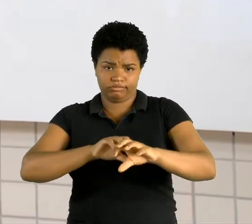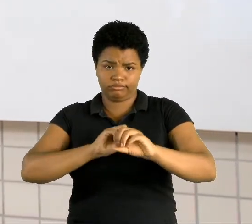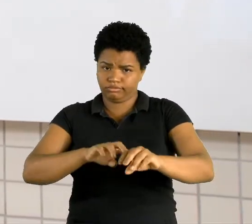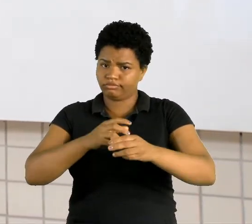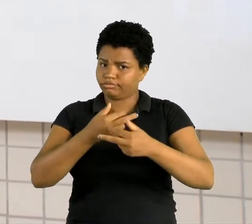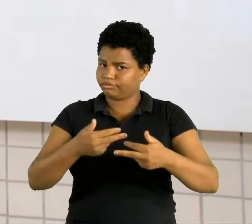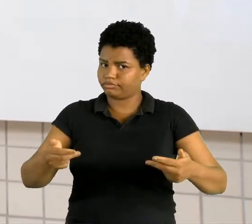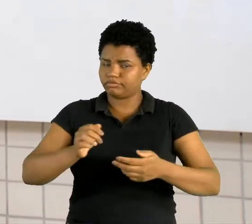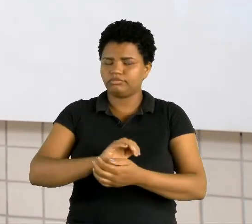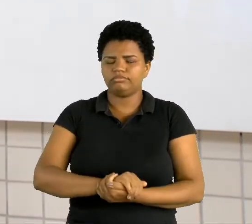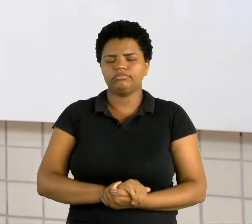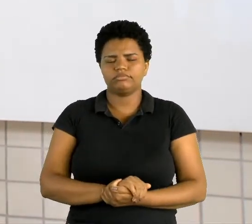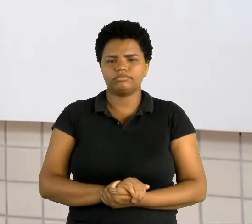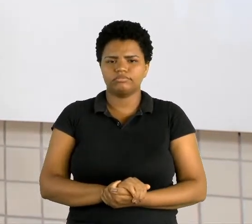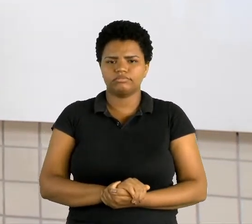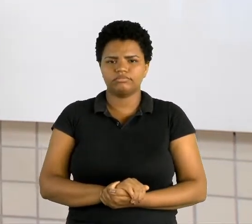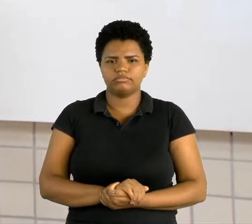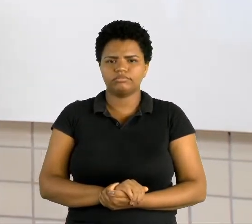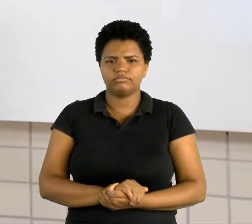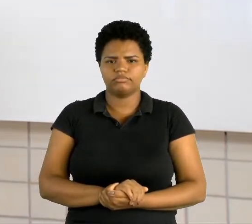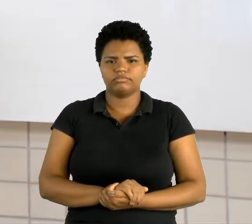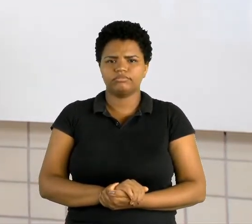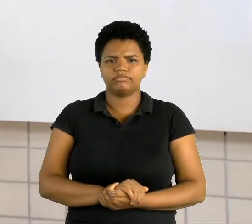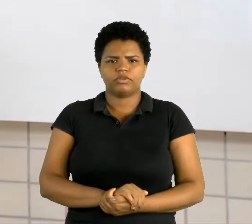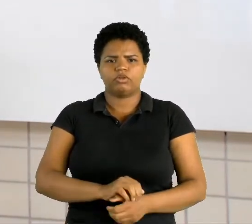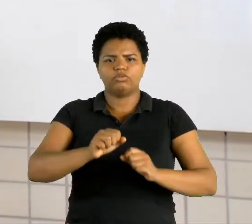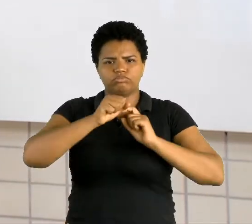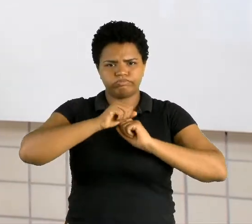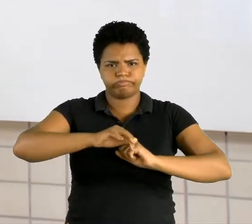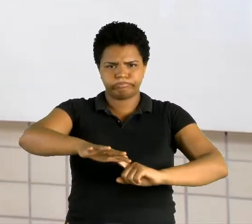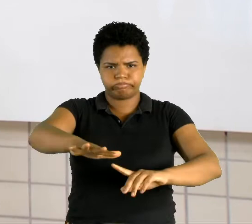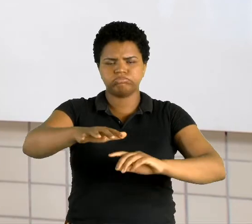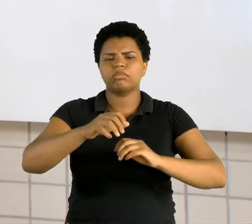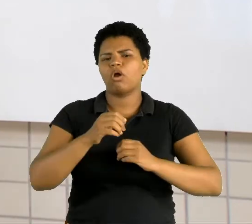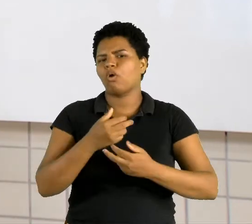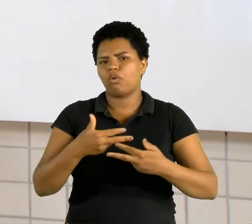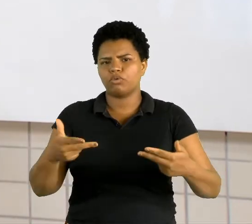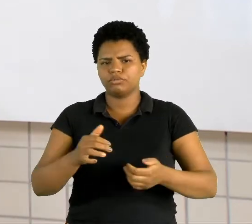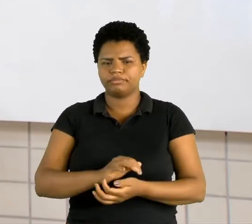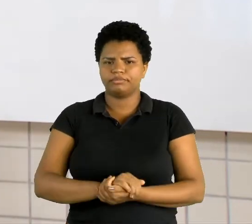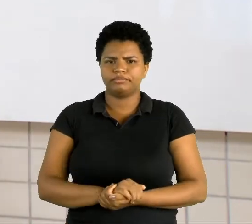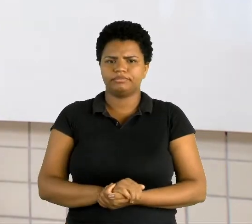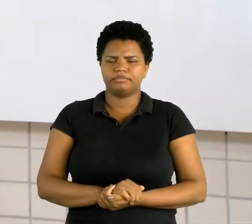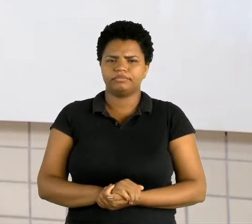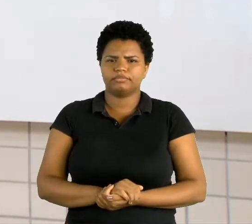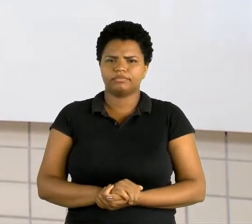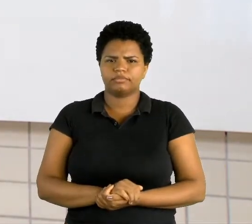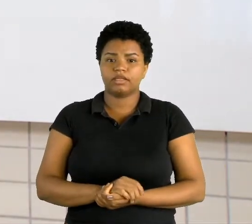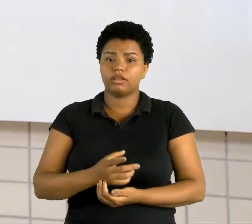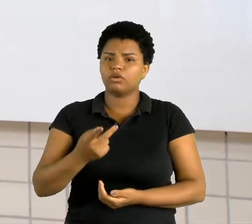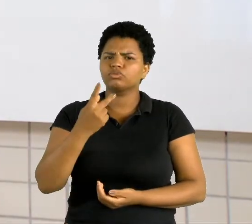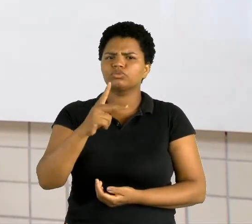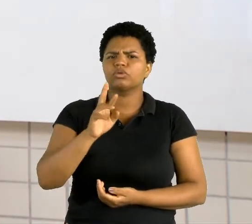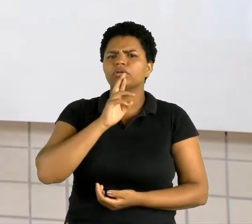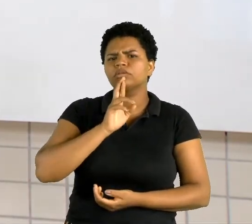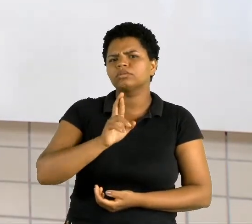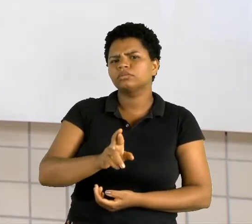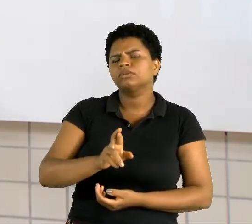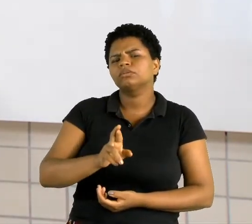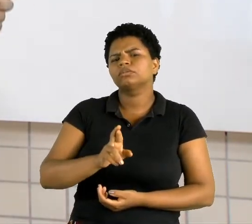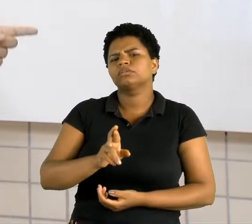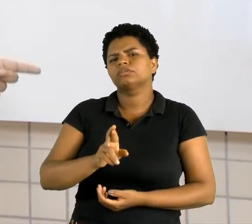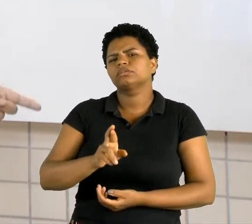algo ou para divulgar algo. Baseado na sua resposta, lá